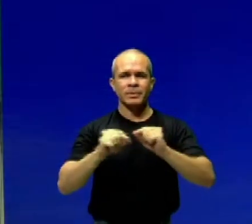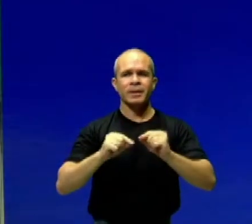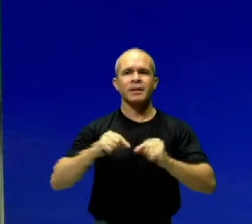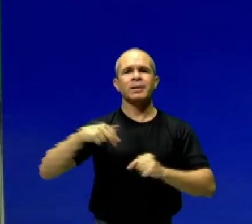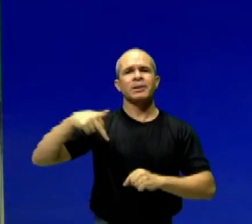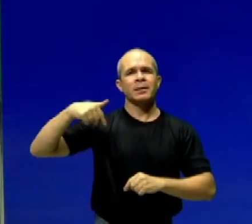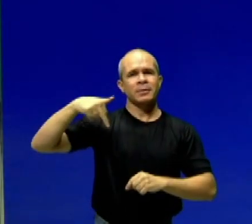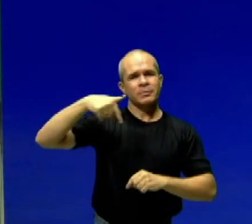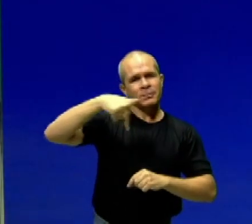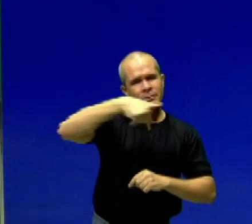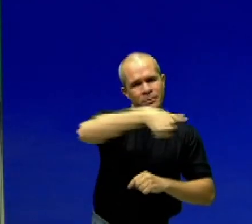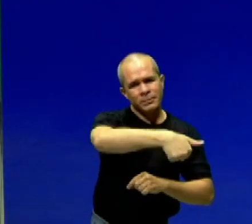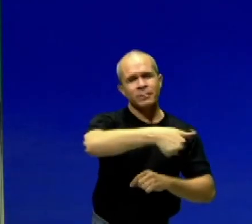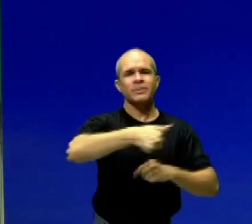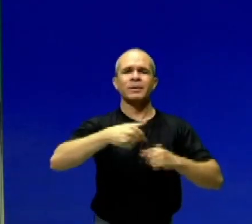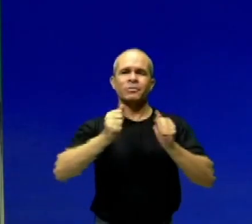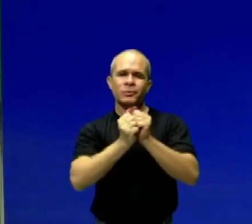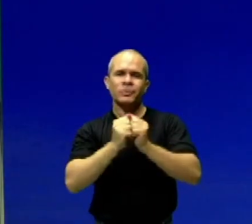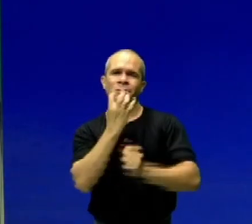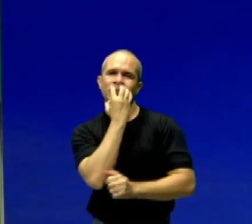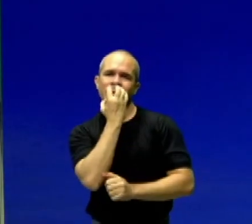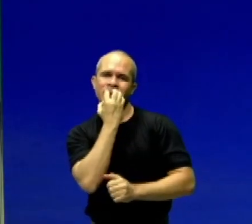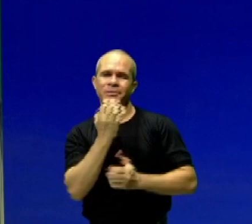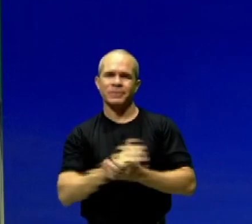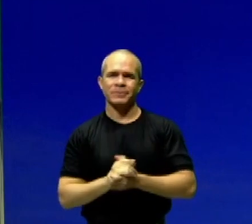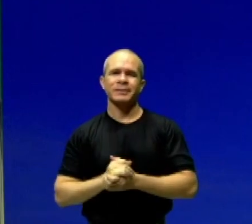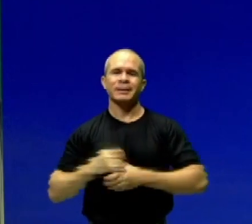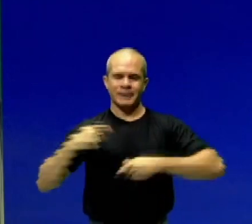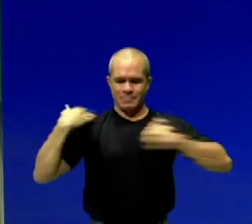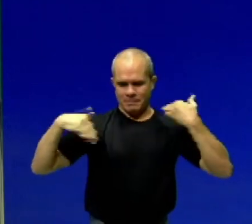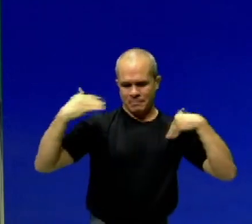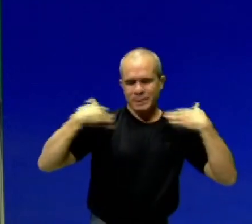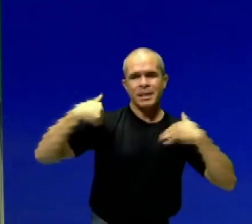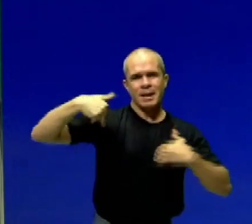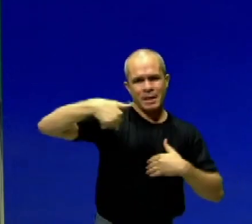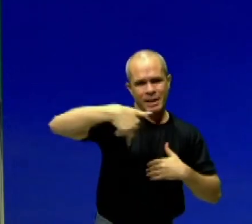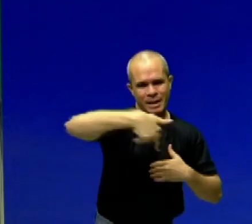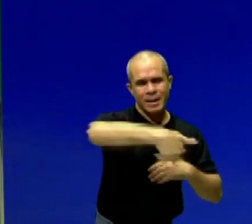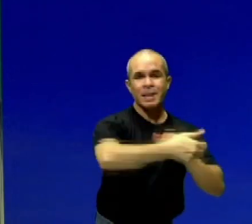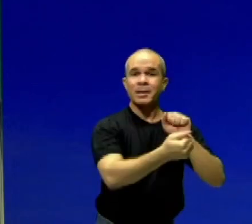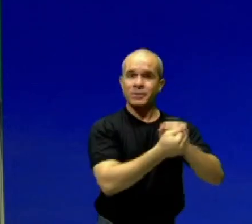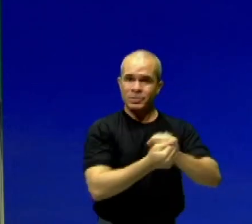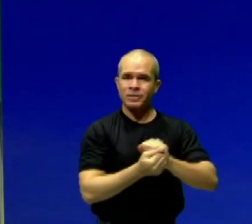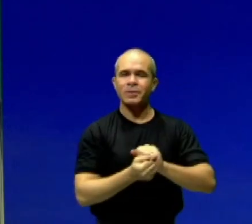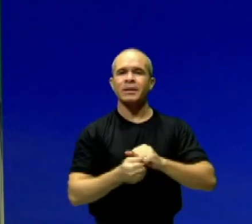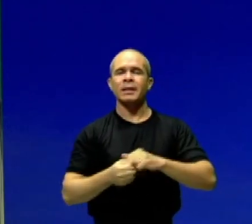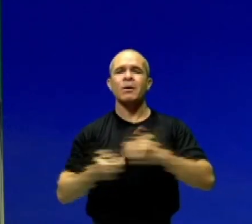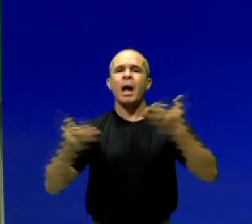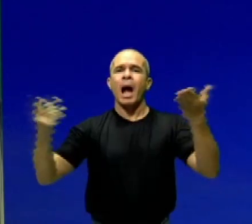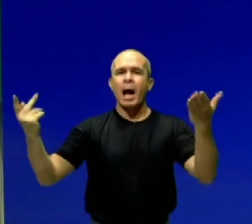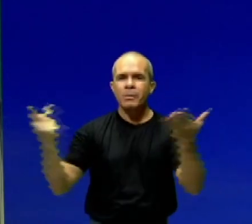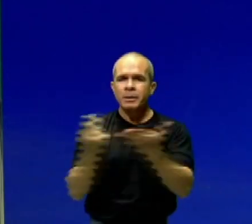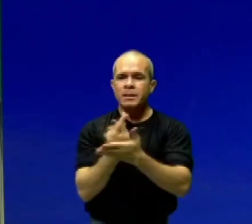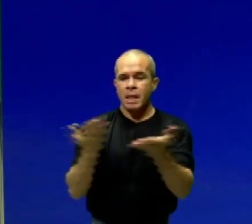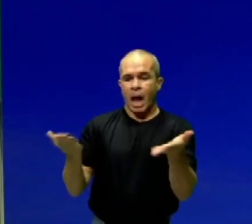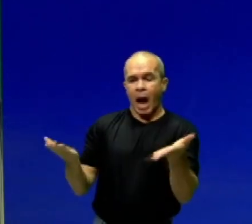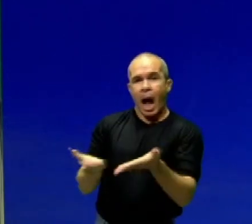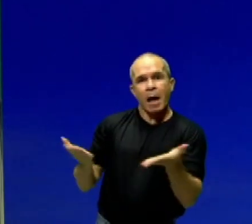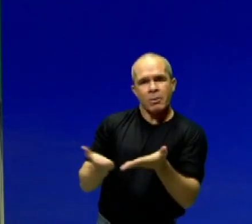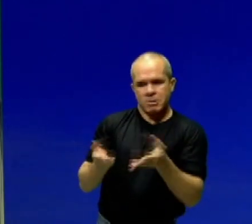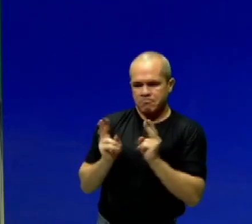taking her dog for a walk. Então, ela pegou o cachorro dela para caminhar. Então, a ação que está acontecendo agora,